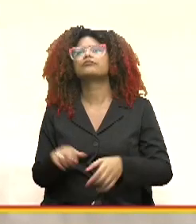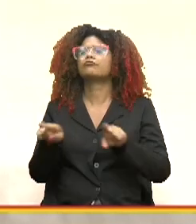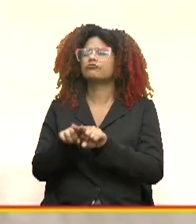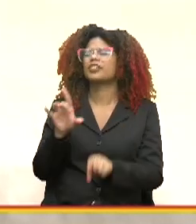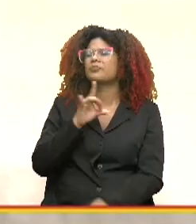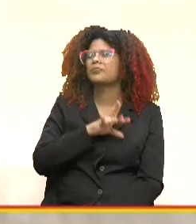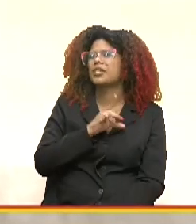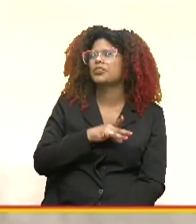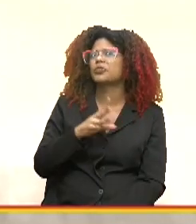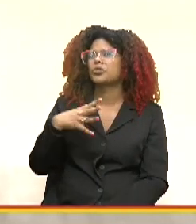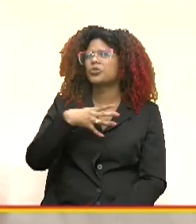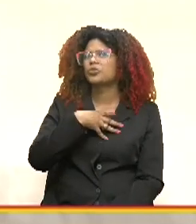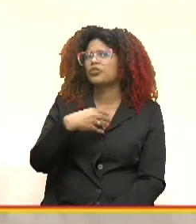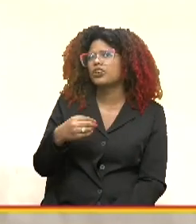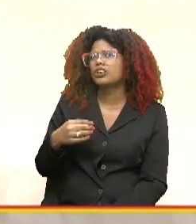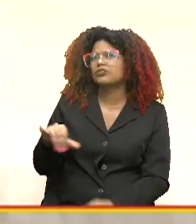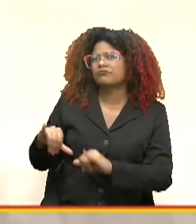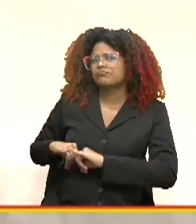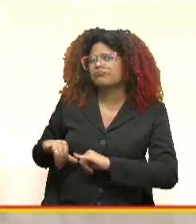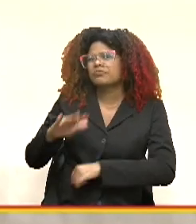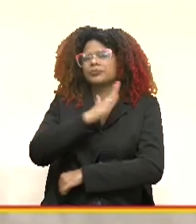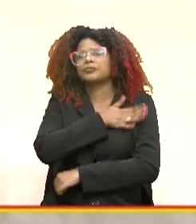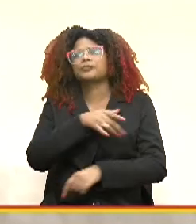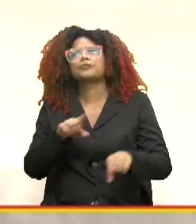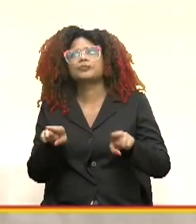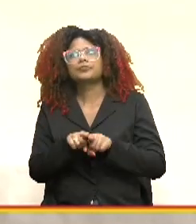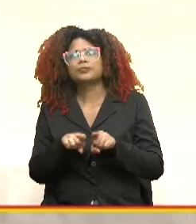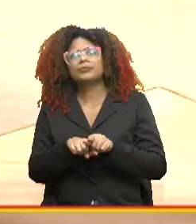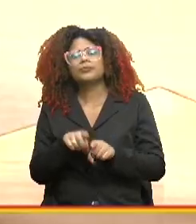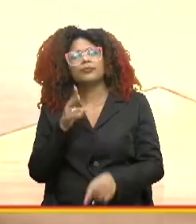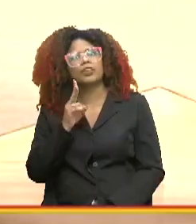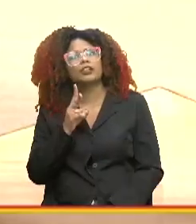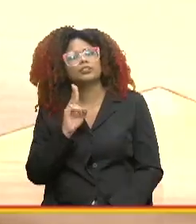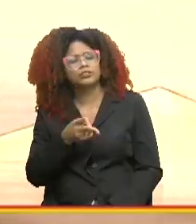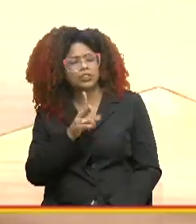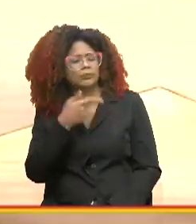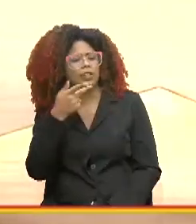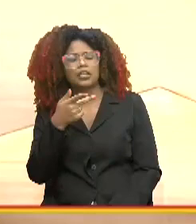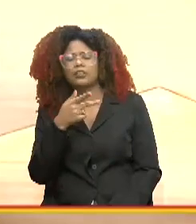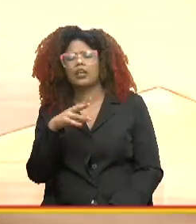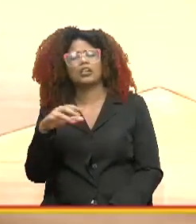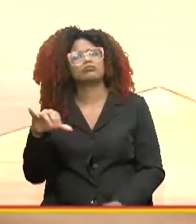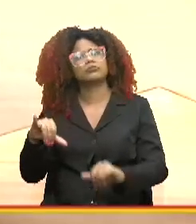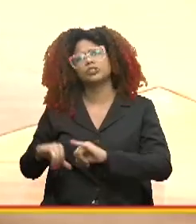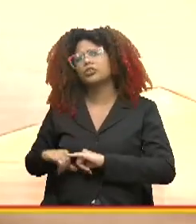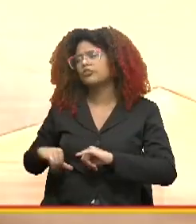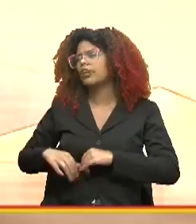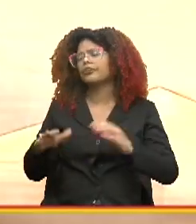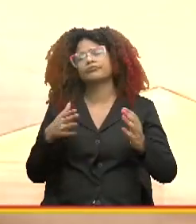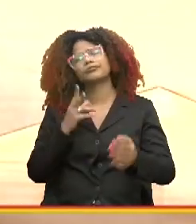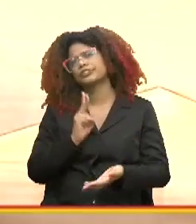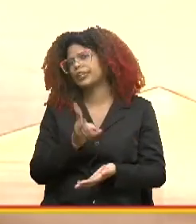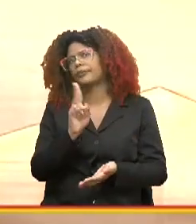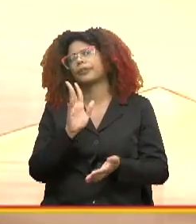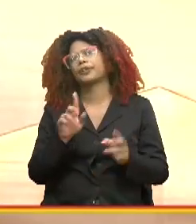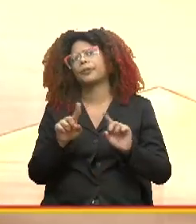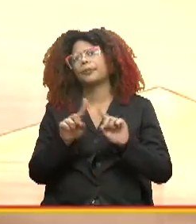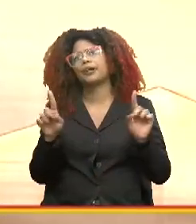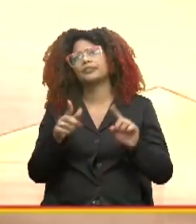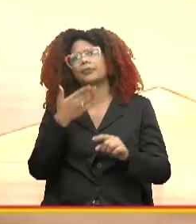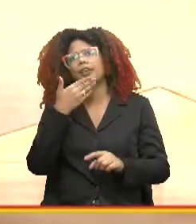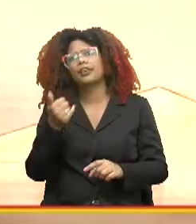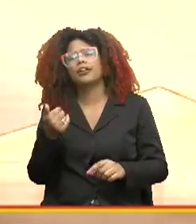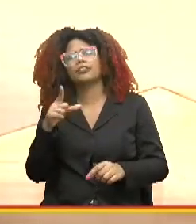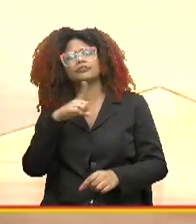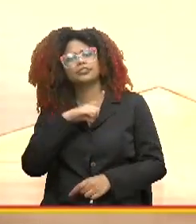filhos sofram preconceito mas aí é que tá né eu que eu falo só foi preconceito vai sofrer de qualquer forma daí mas é melhor sofrer